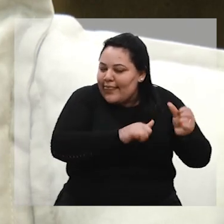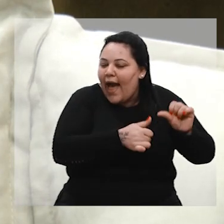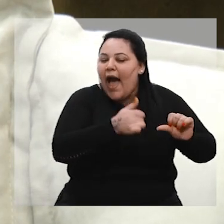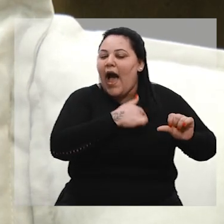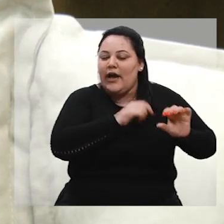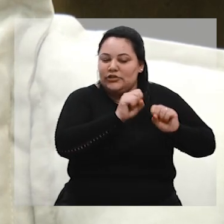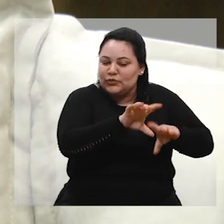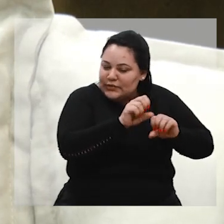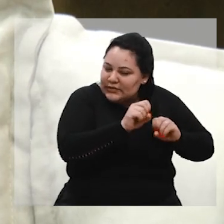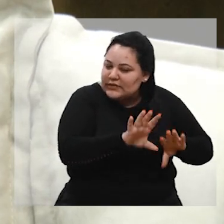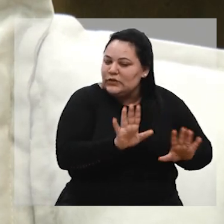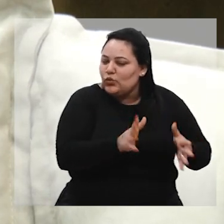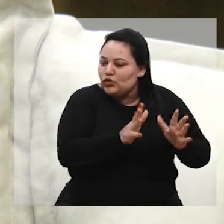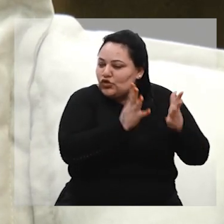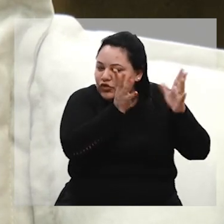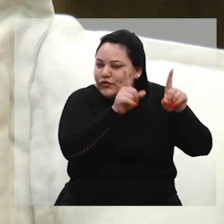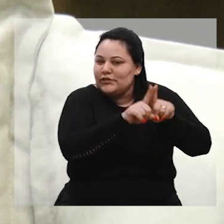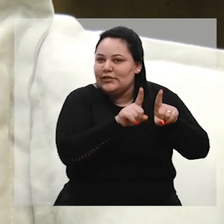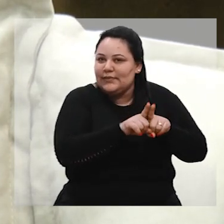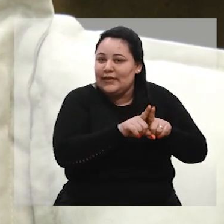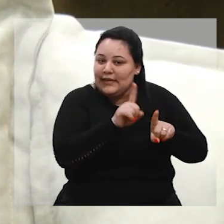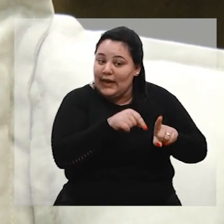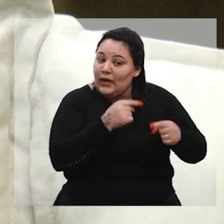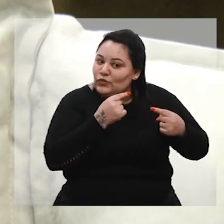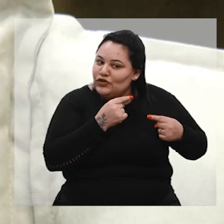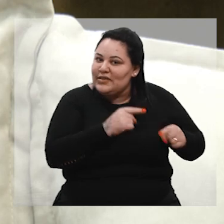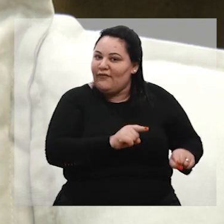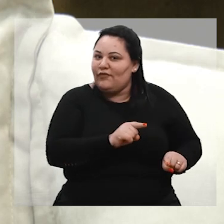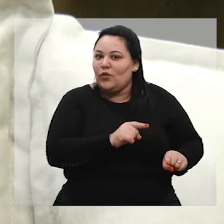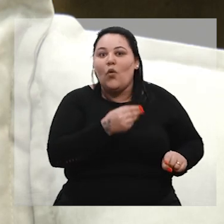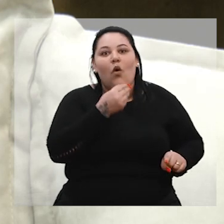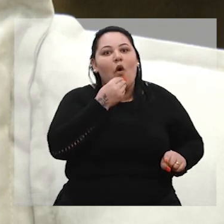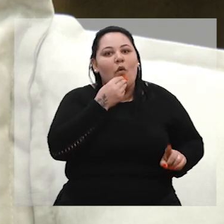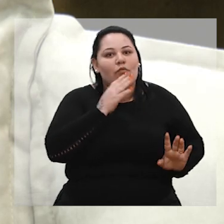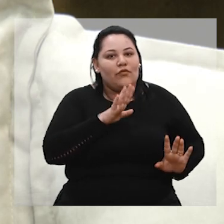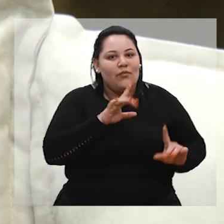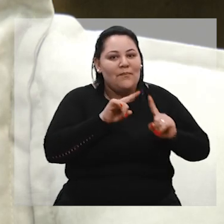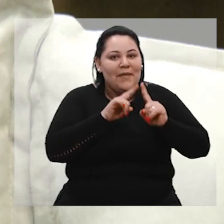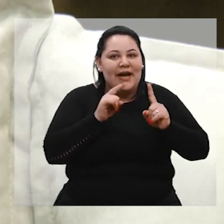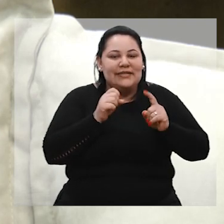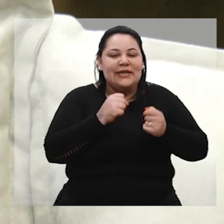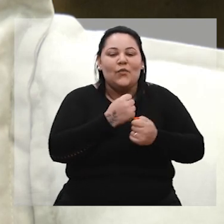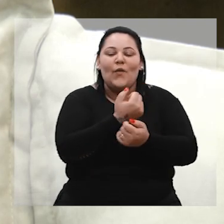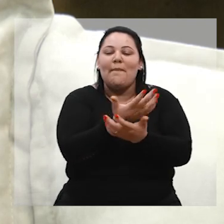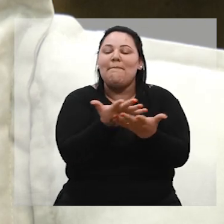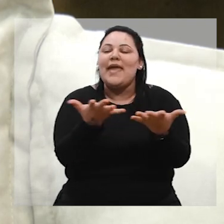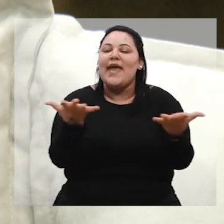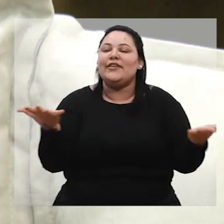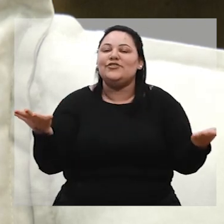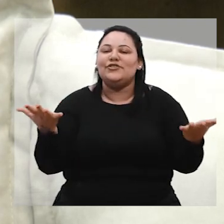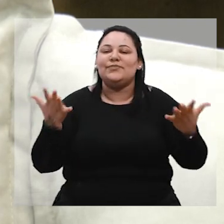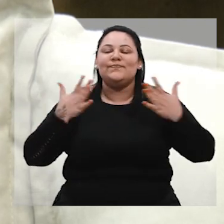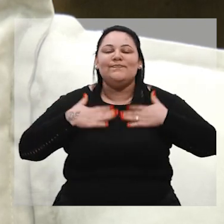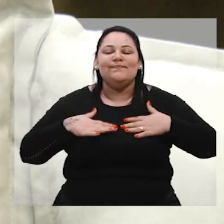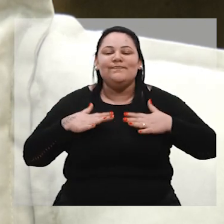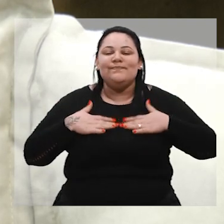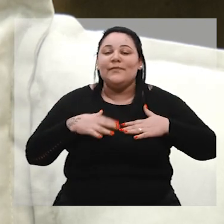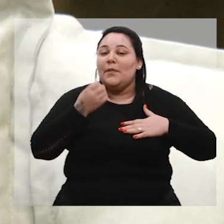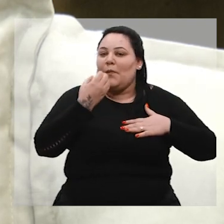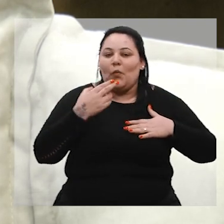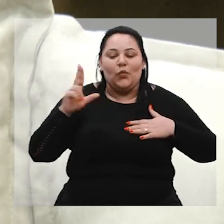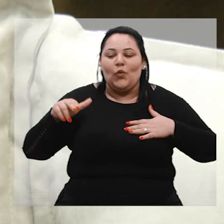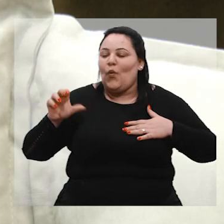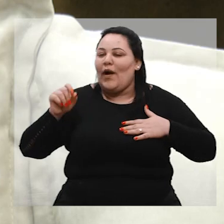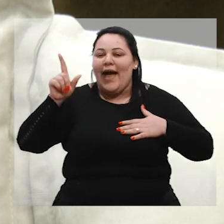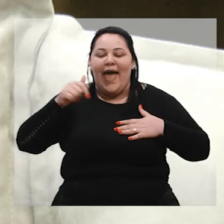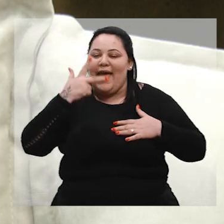mais elaborada, com mais capricho, enfim. Então é desafiador, mas assim